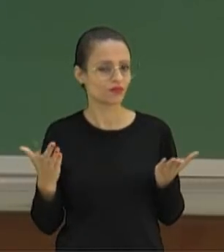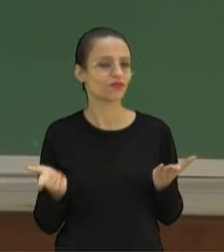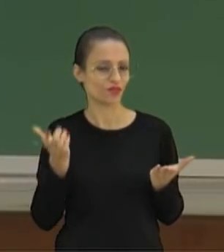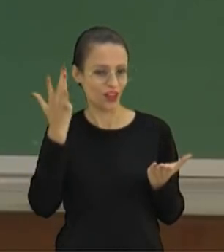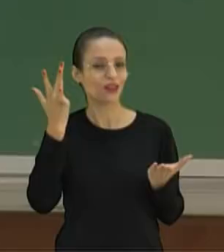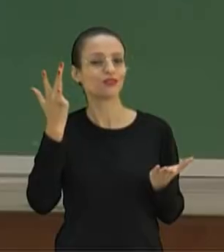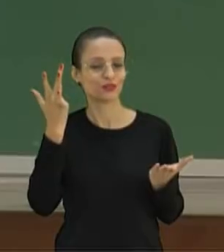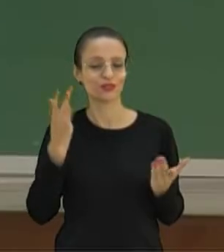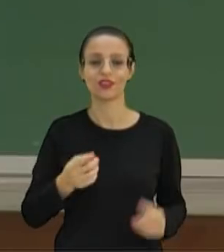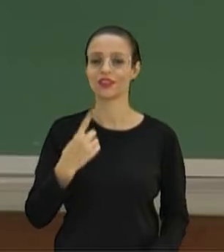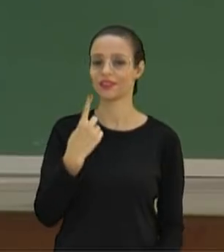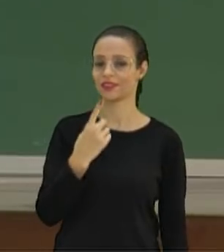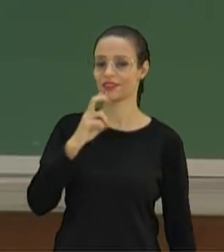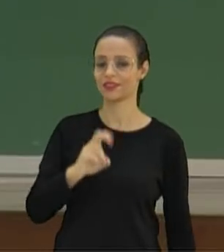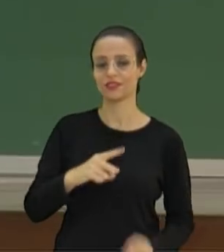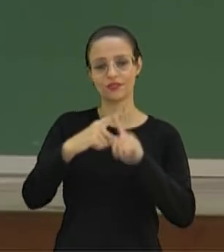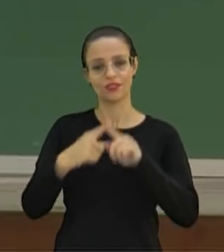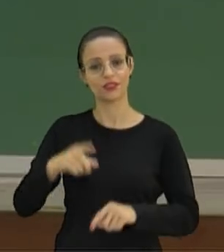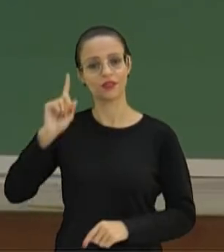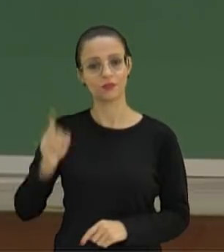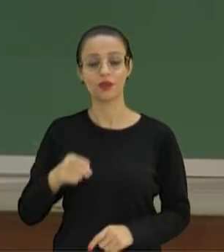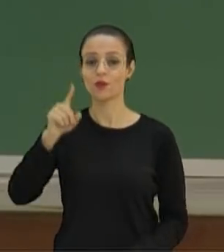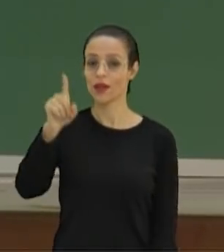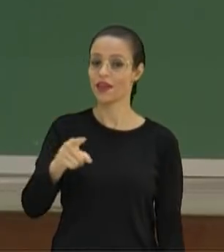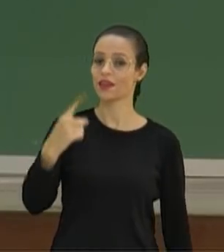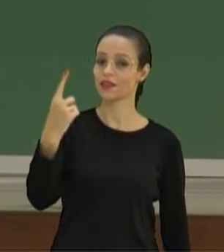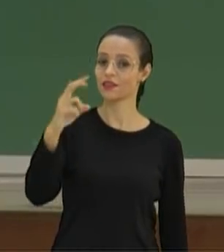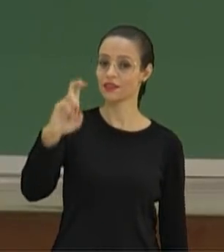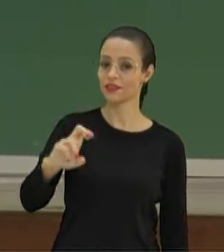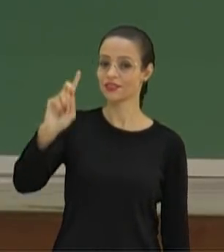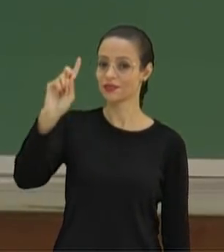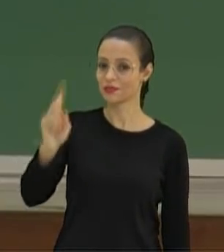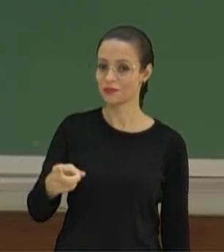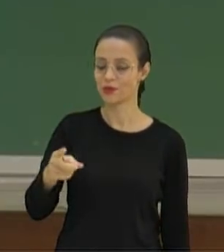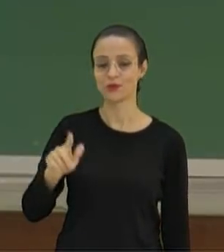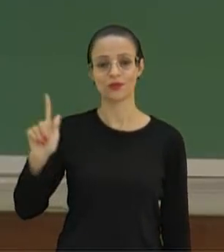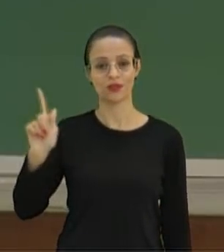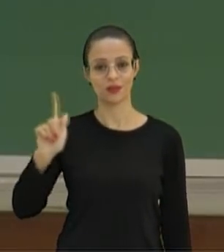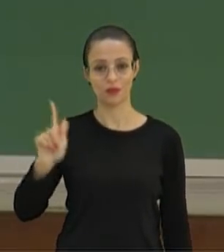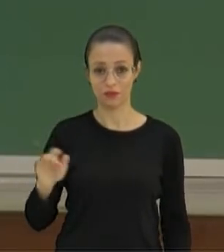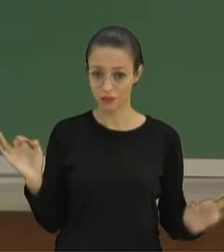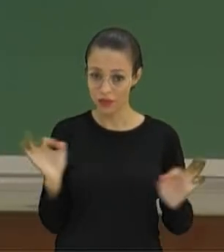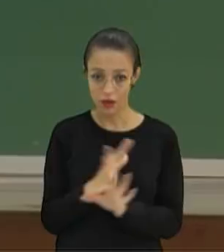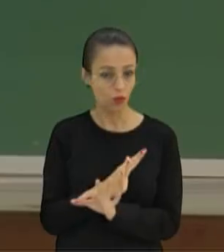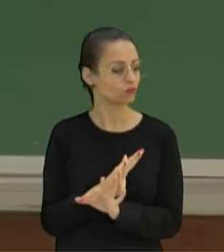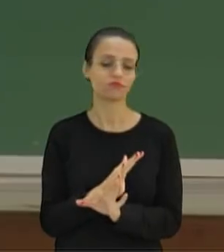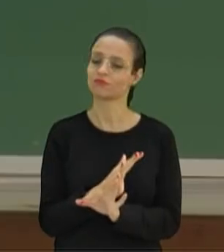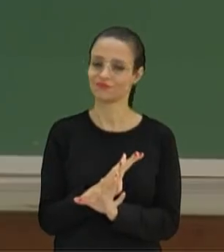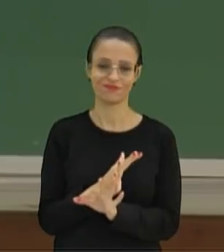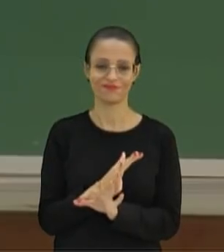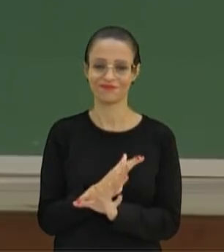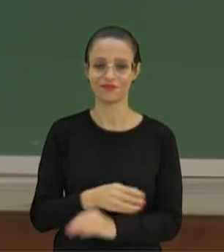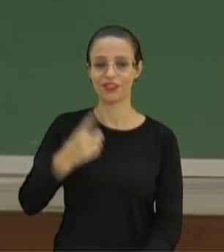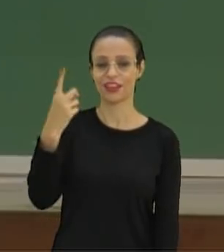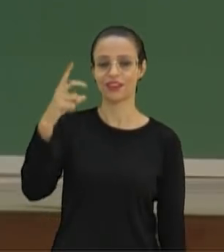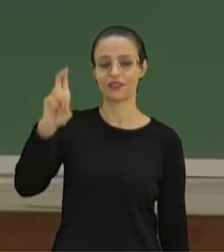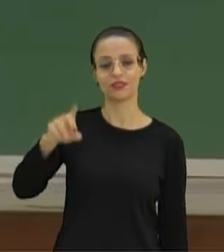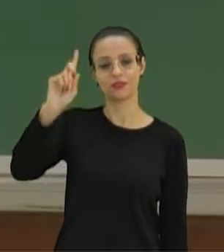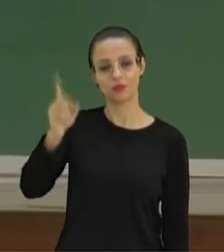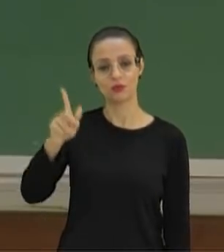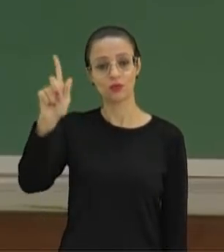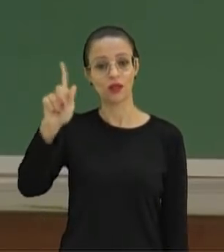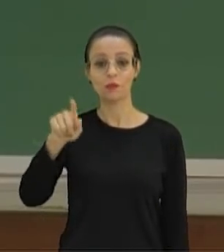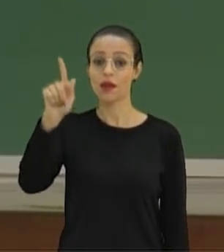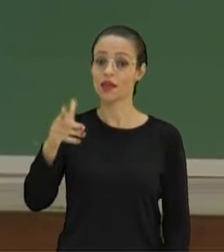fácil, né? 15 vezes 1000 é 15.000 gramas. Acabou? Não, 15.000 gramas